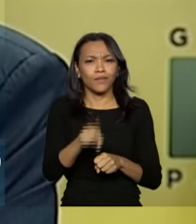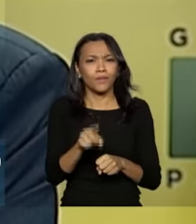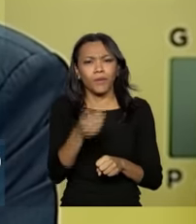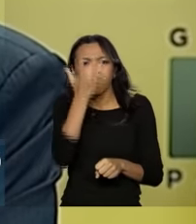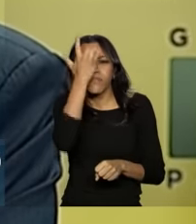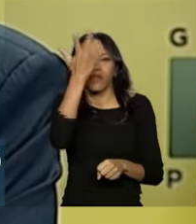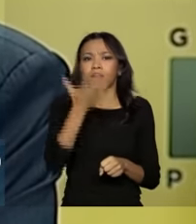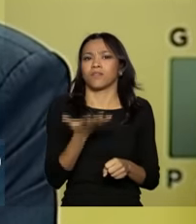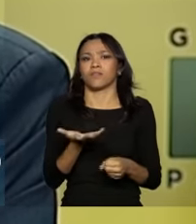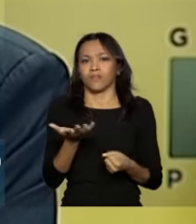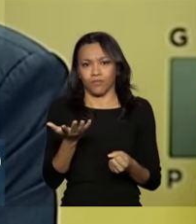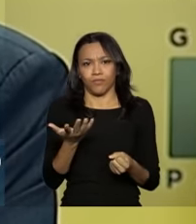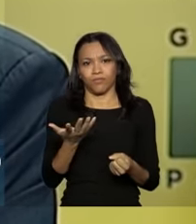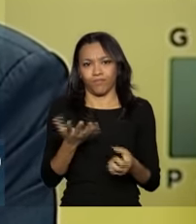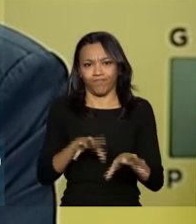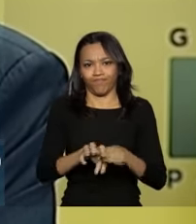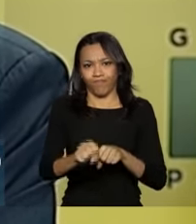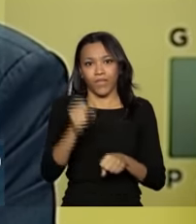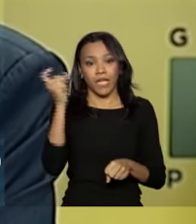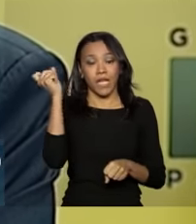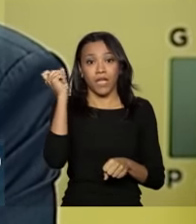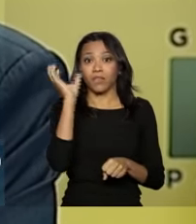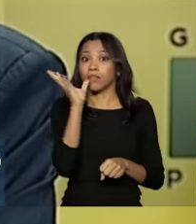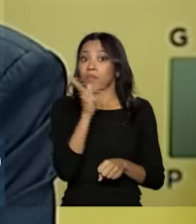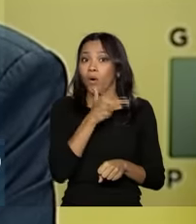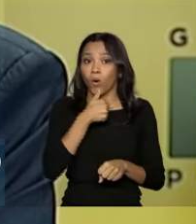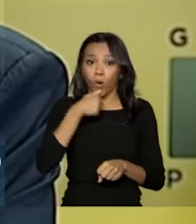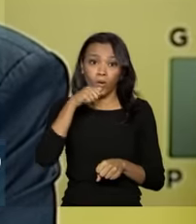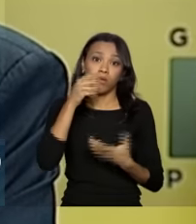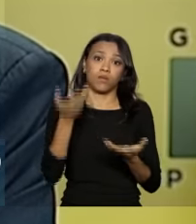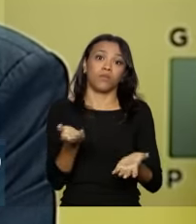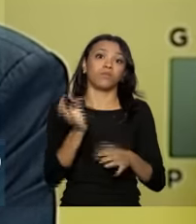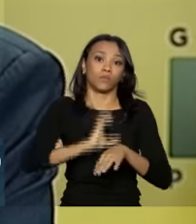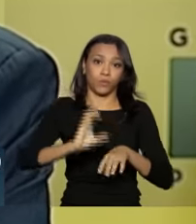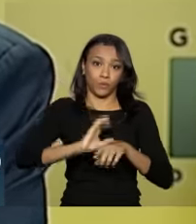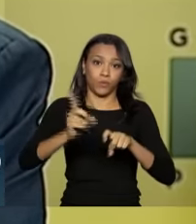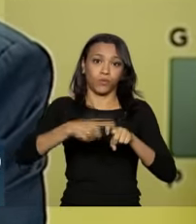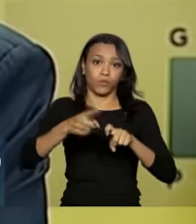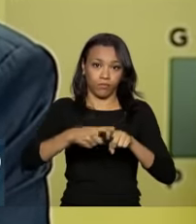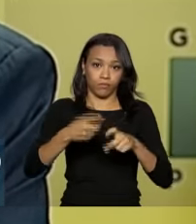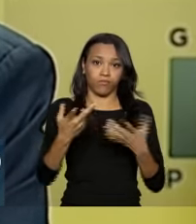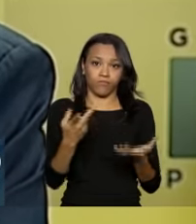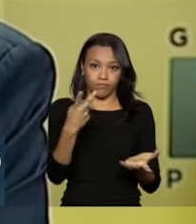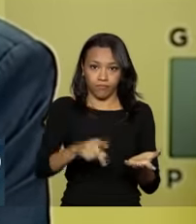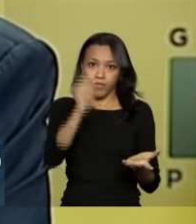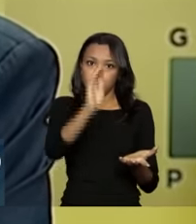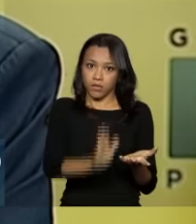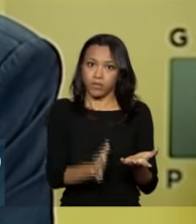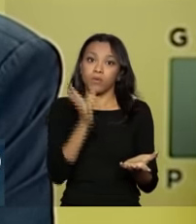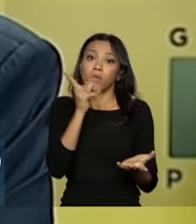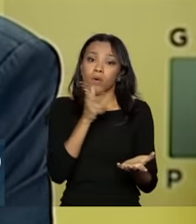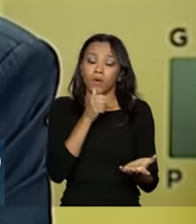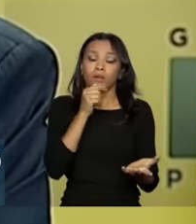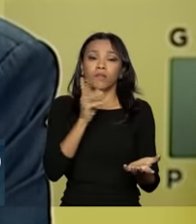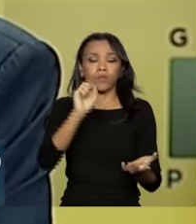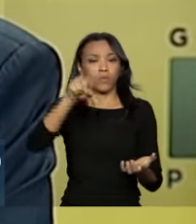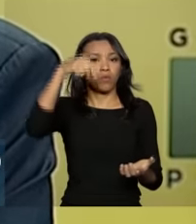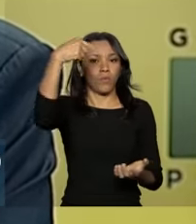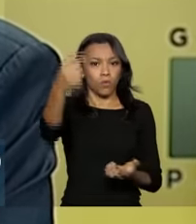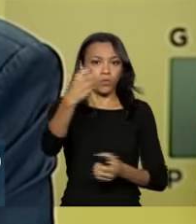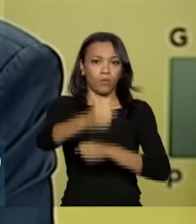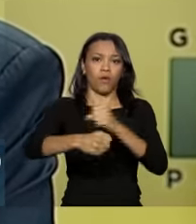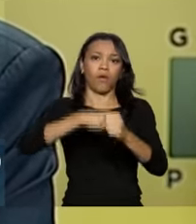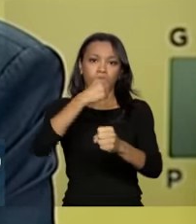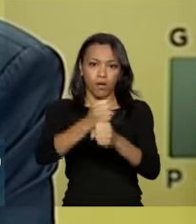caminho fácil, tanto que é o curso mais longo de graduação que temos no Brasil. Pois bem, faremos no ano que vem